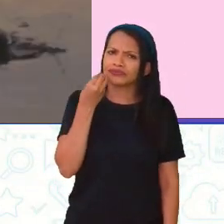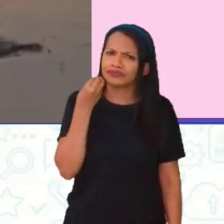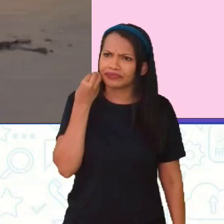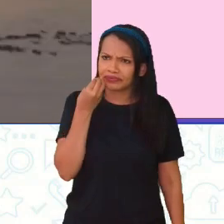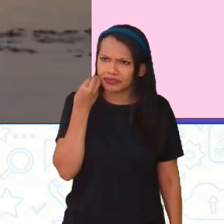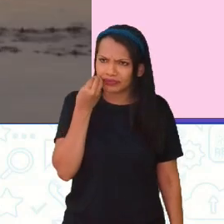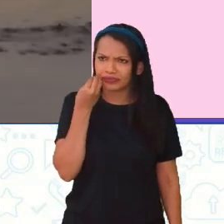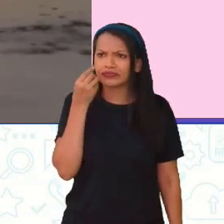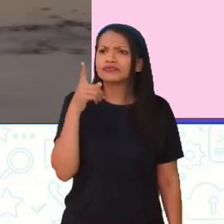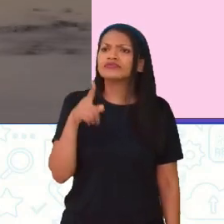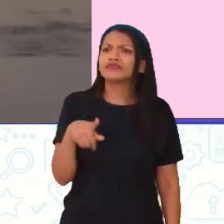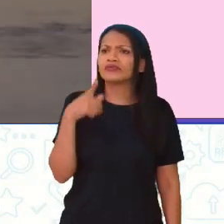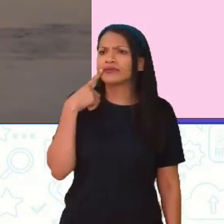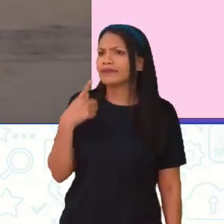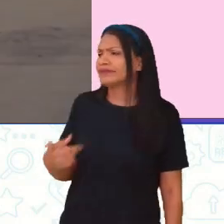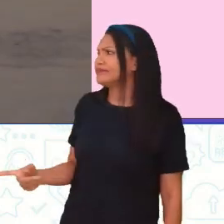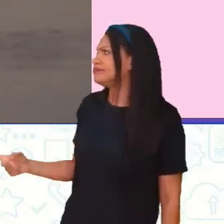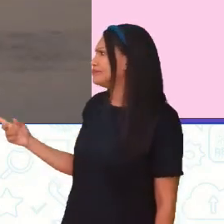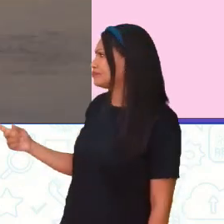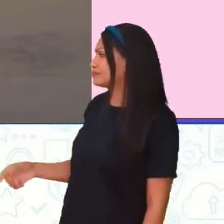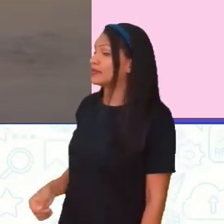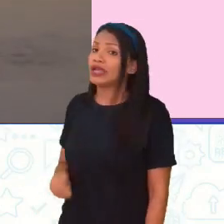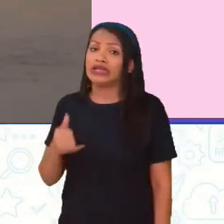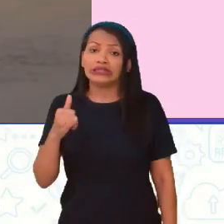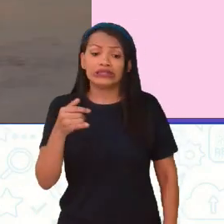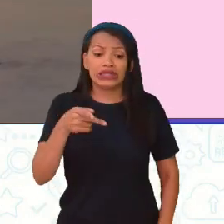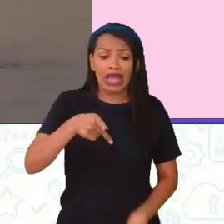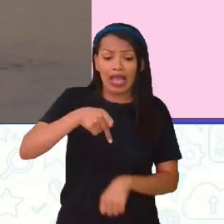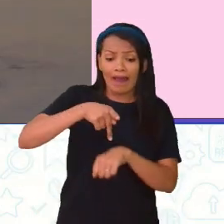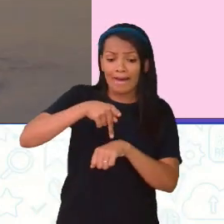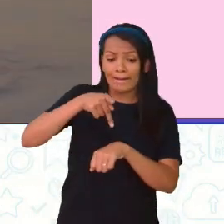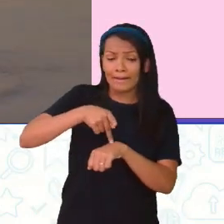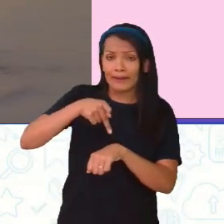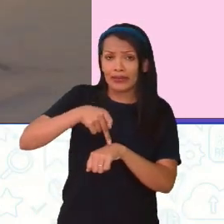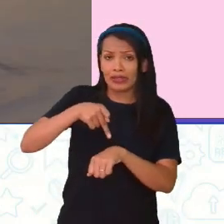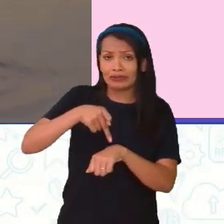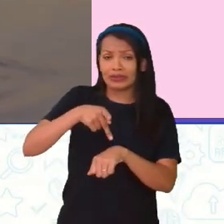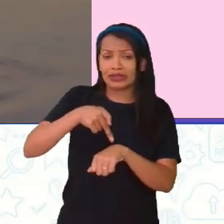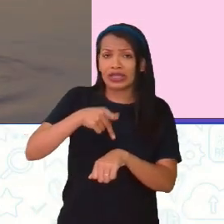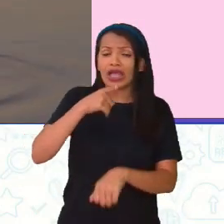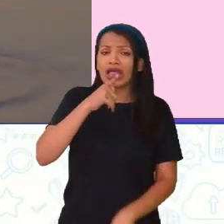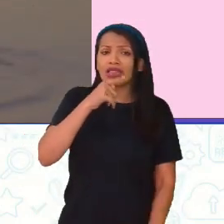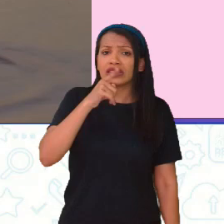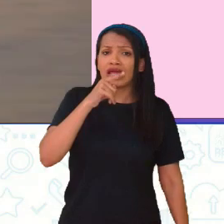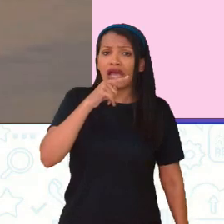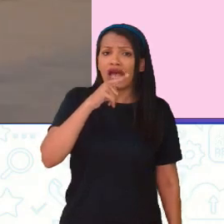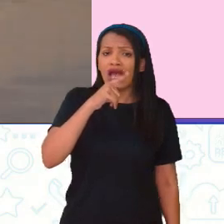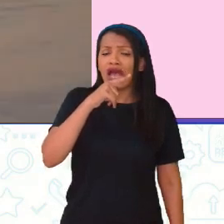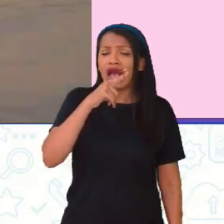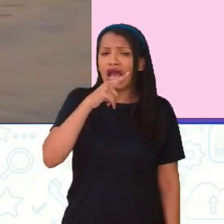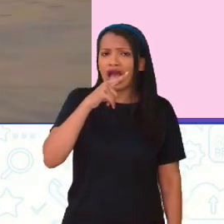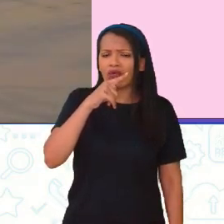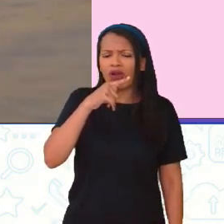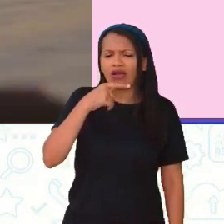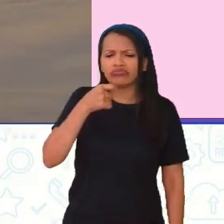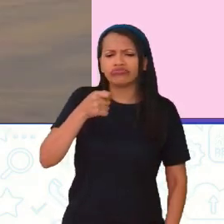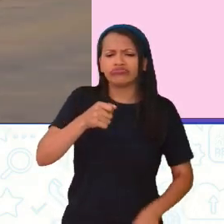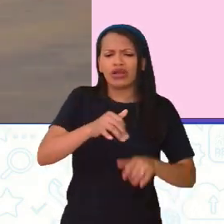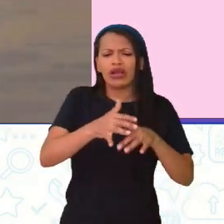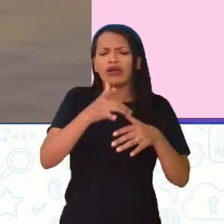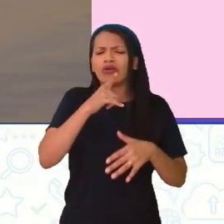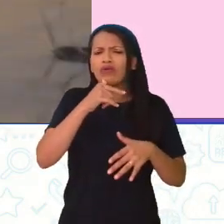ó. Se você jogar uma pedra na água, ela afunda, mesmo que ela quique aí.